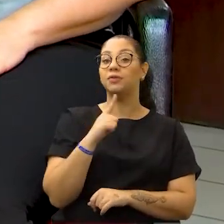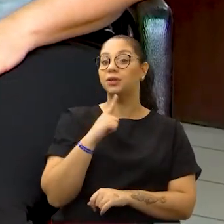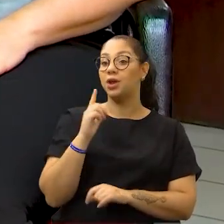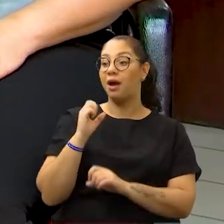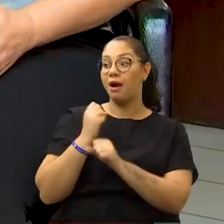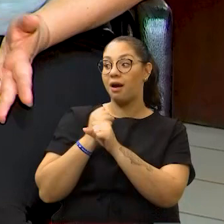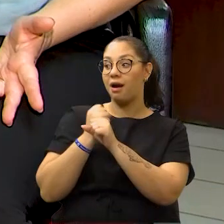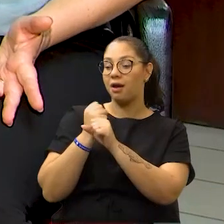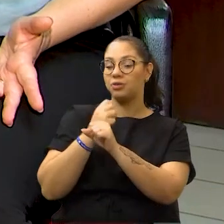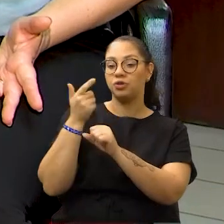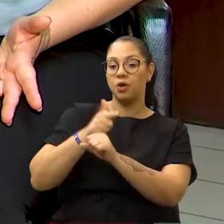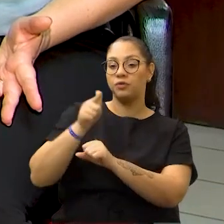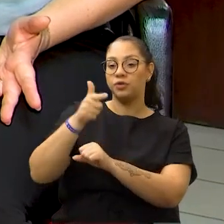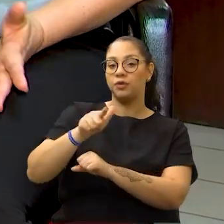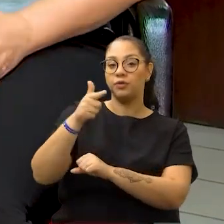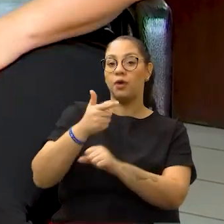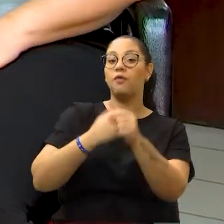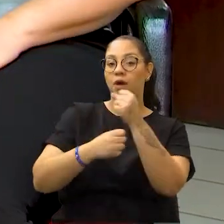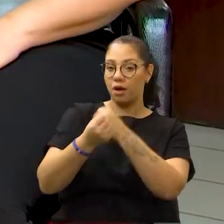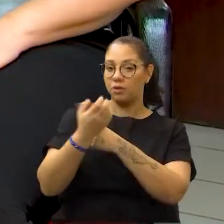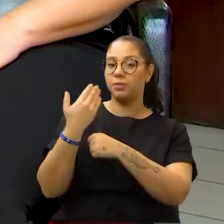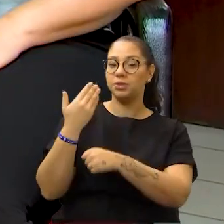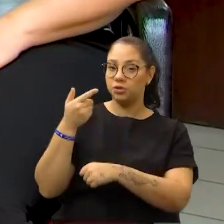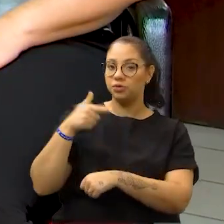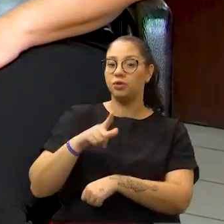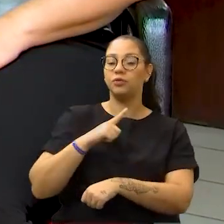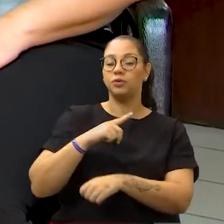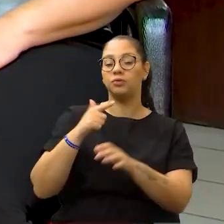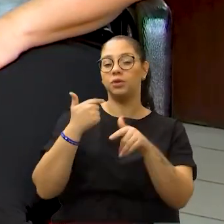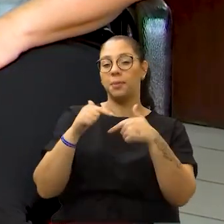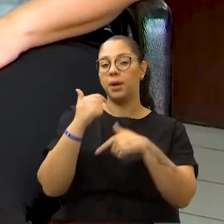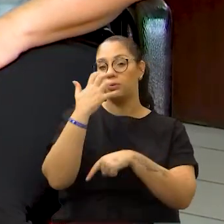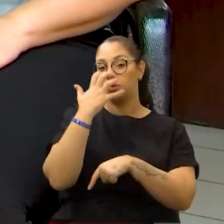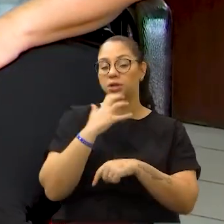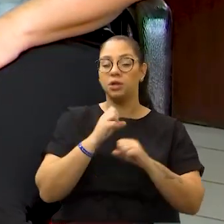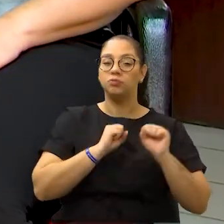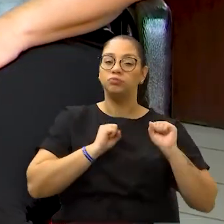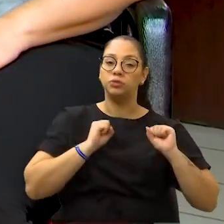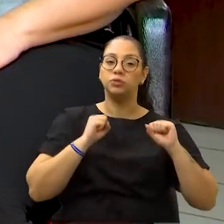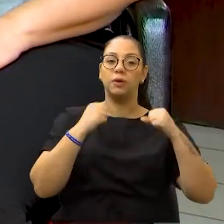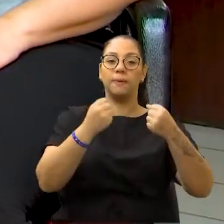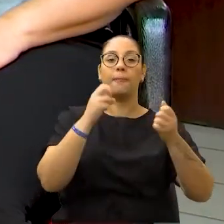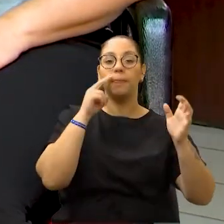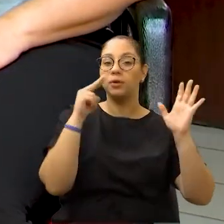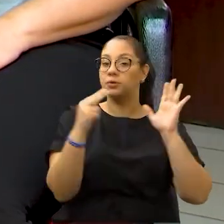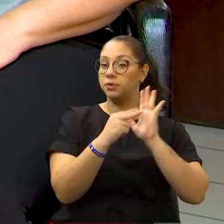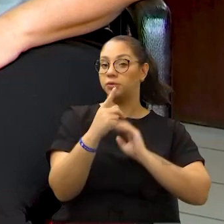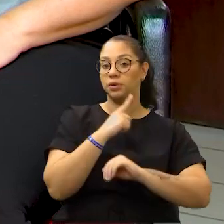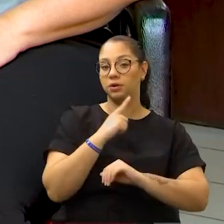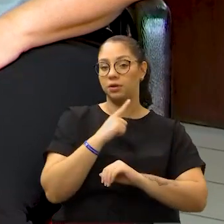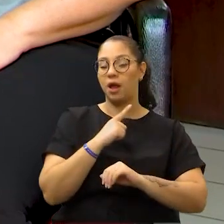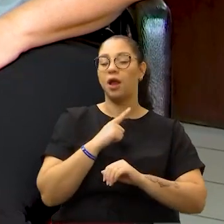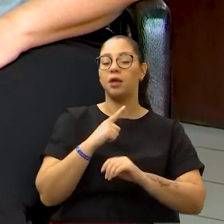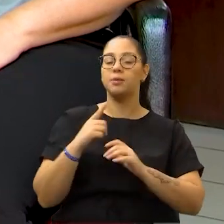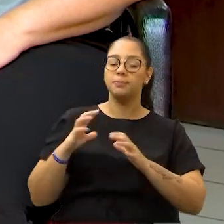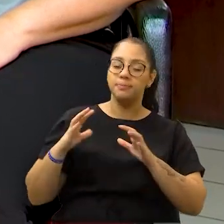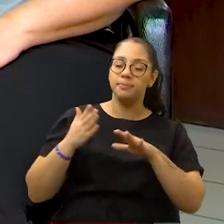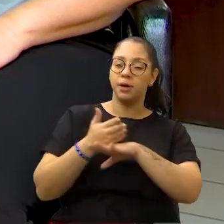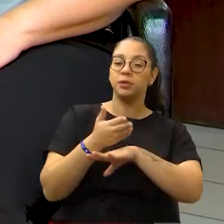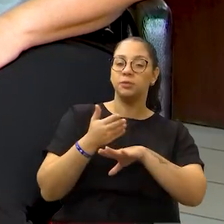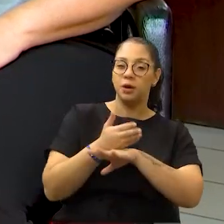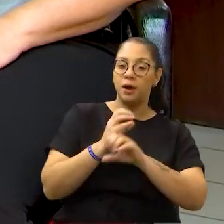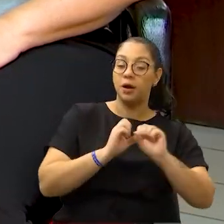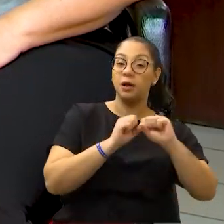novo. Isso é um reconhecimento de um trabalho sério, com muita dedicação, muito